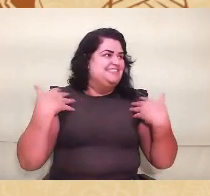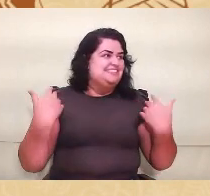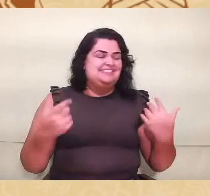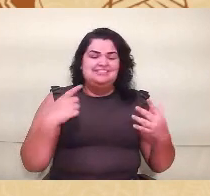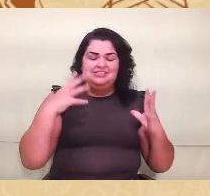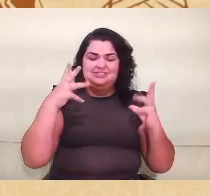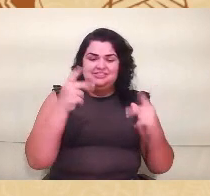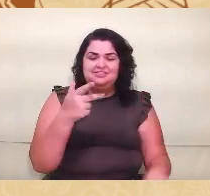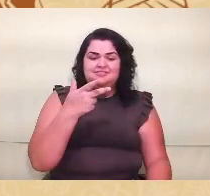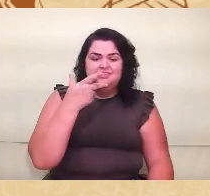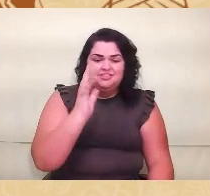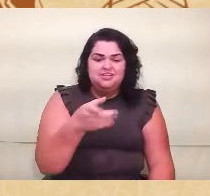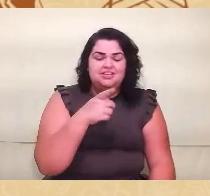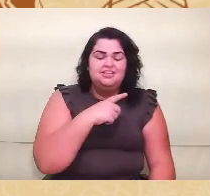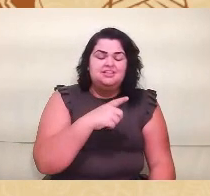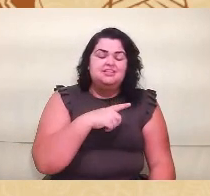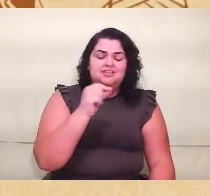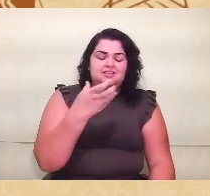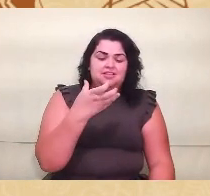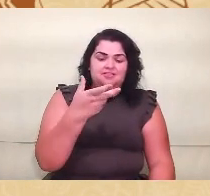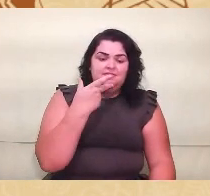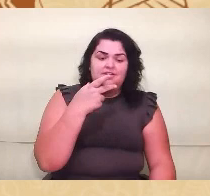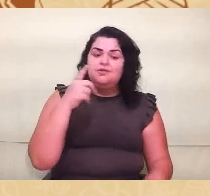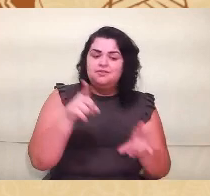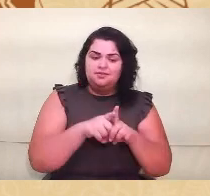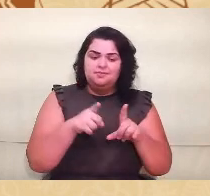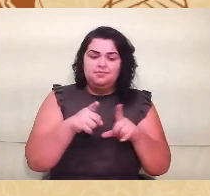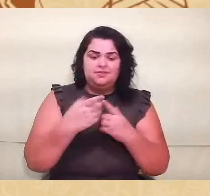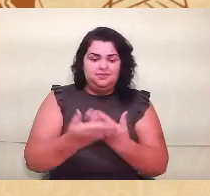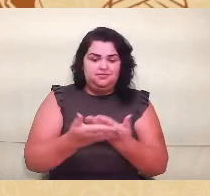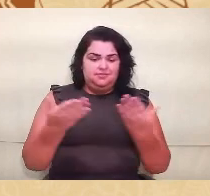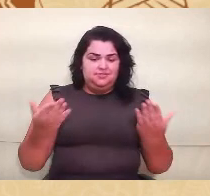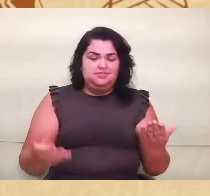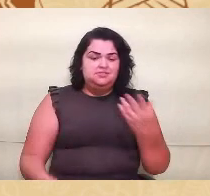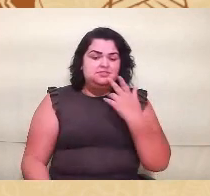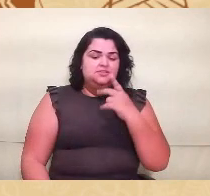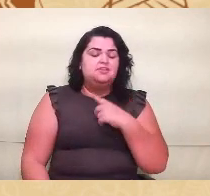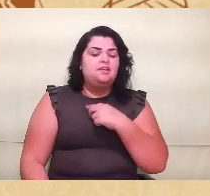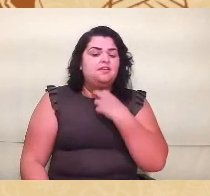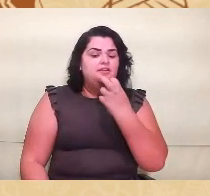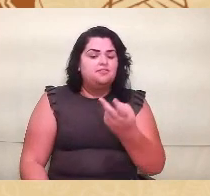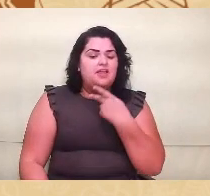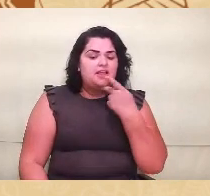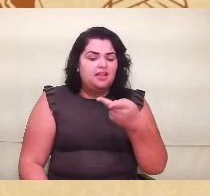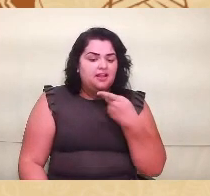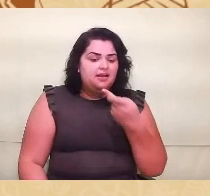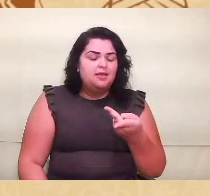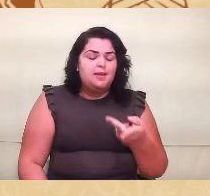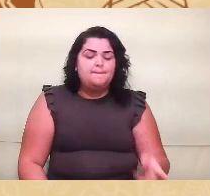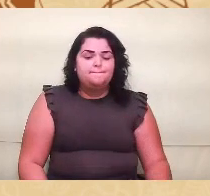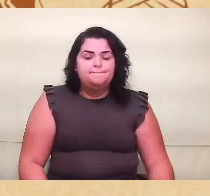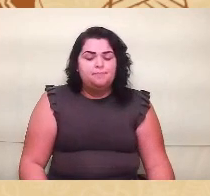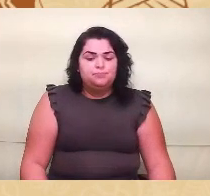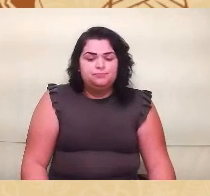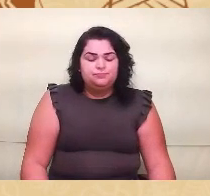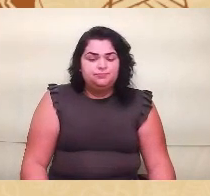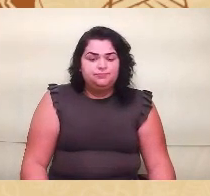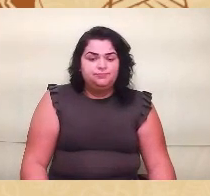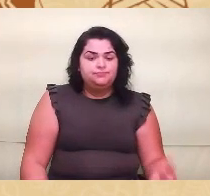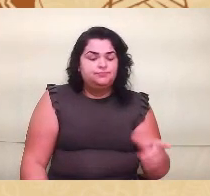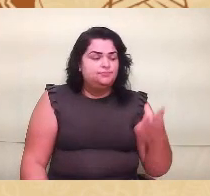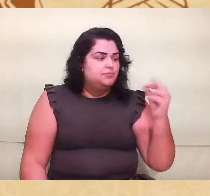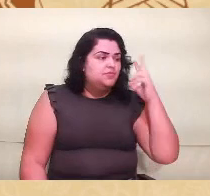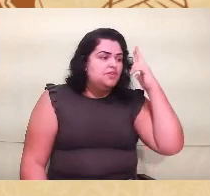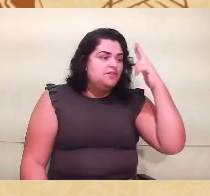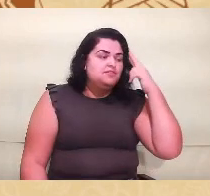disse muito do que eu queria dizer para você sobre a sua fala. E é muito